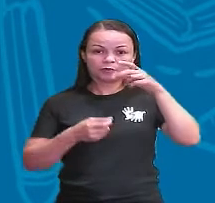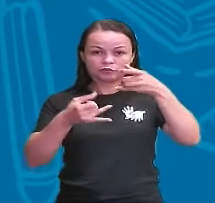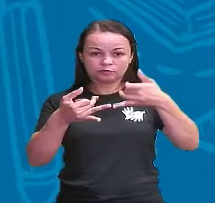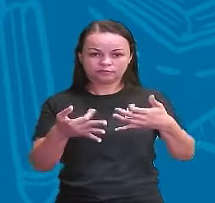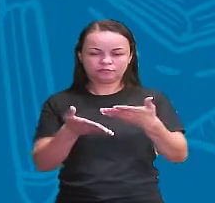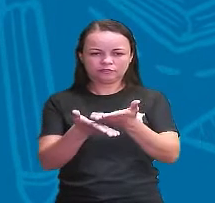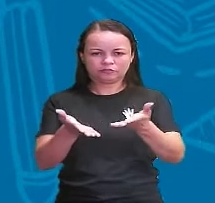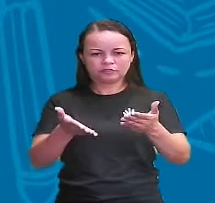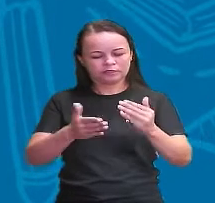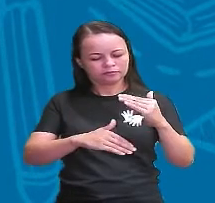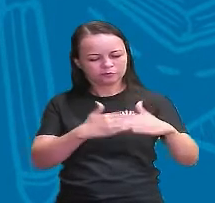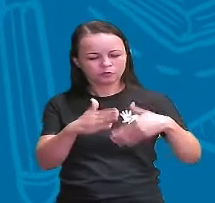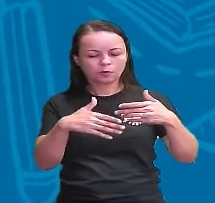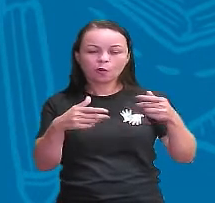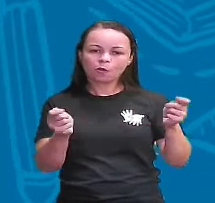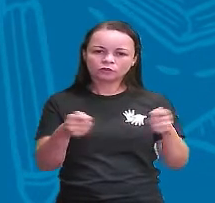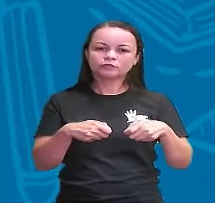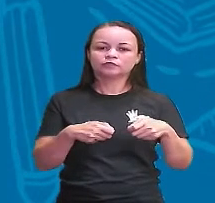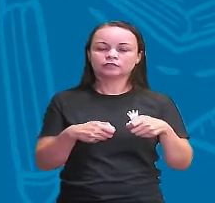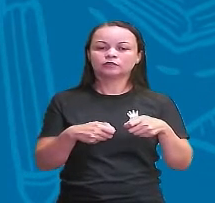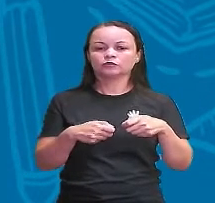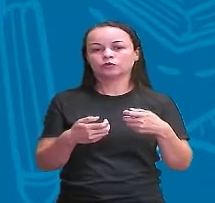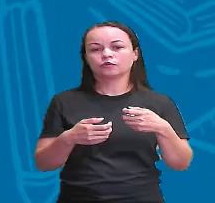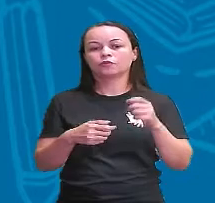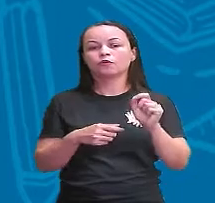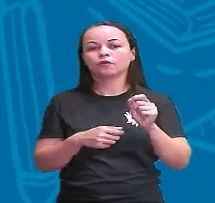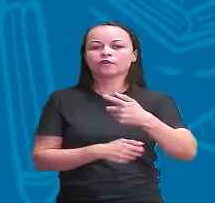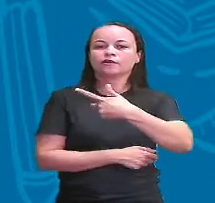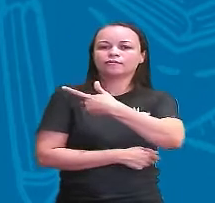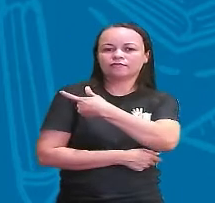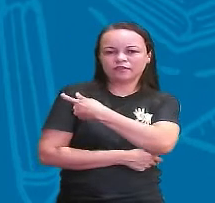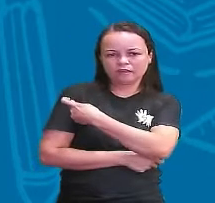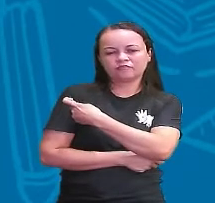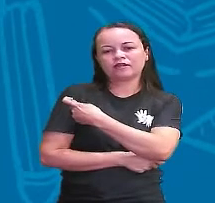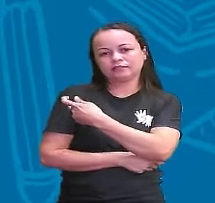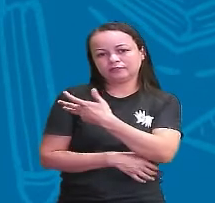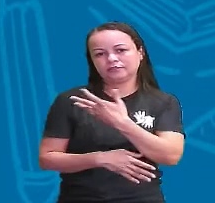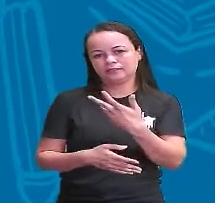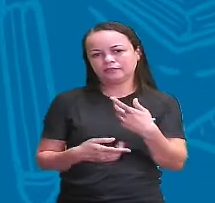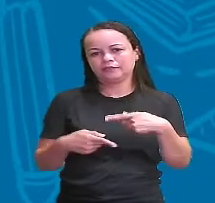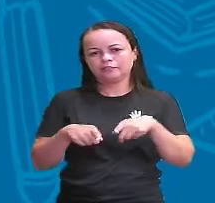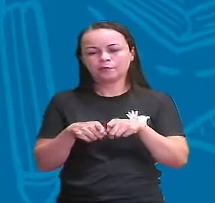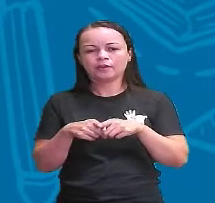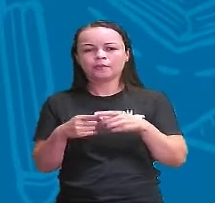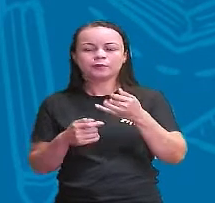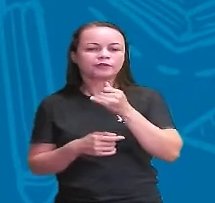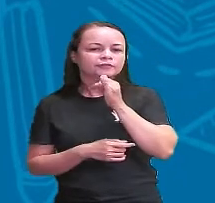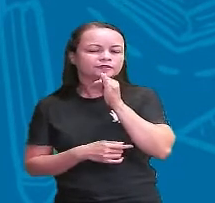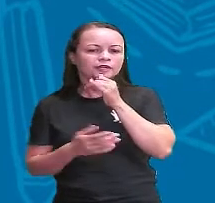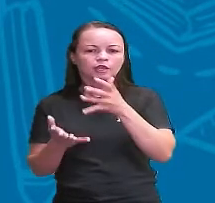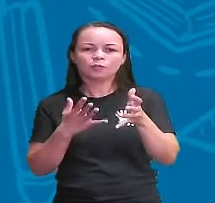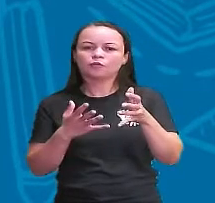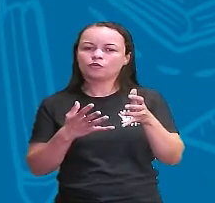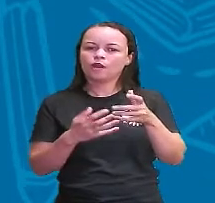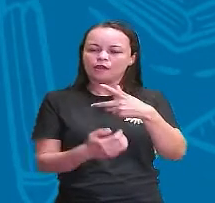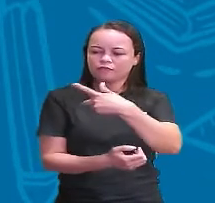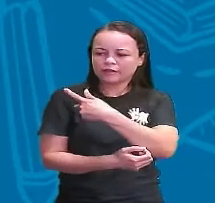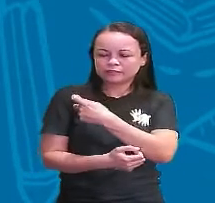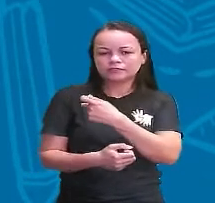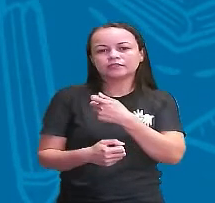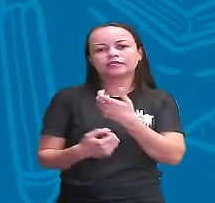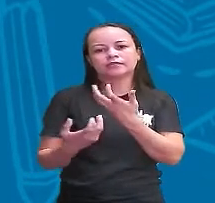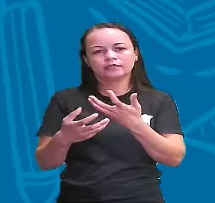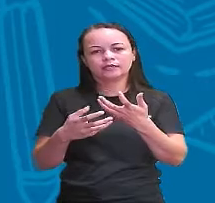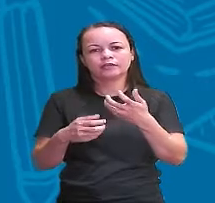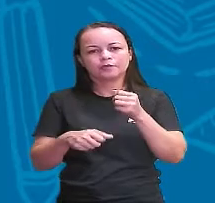foi possível o desenvolvimento das vacinas, né? Como por exemplo a vacina, né, que combateu o coronavírus aí, que